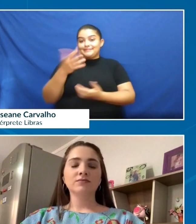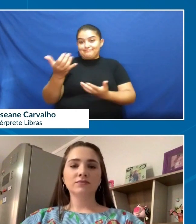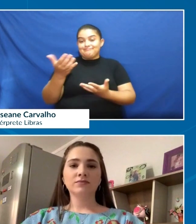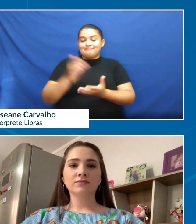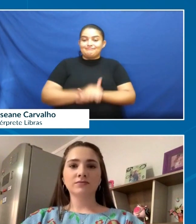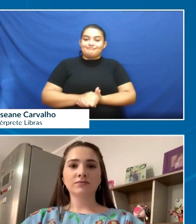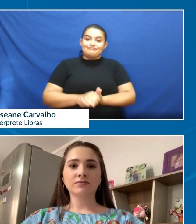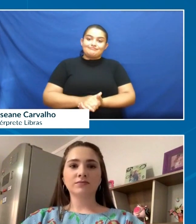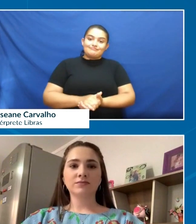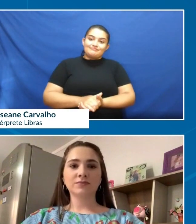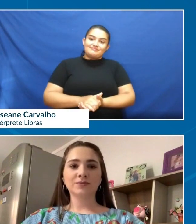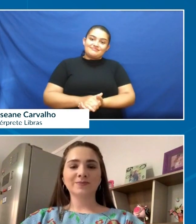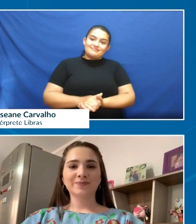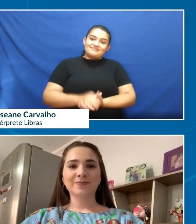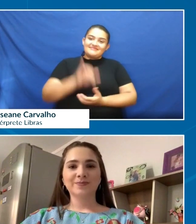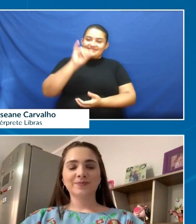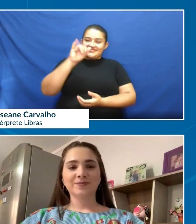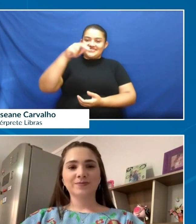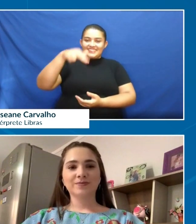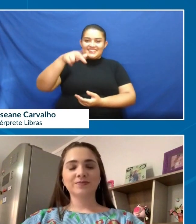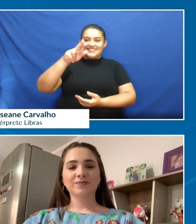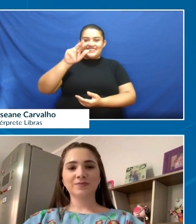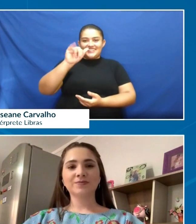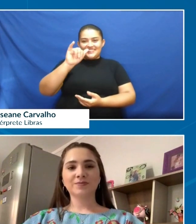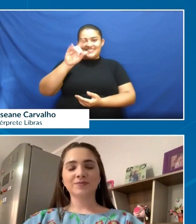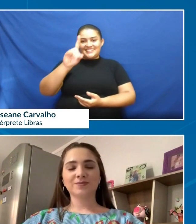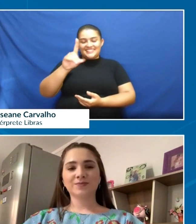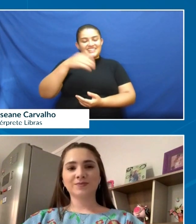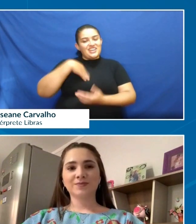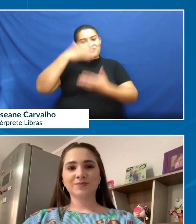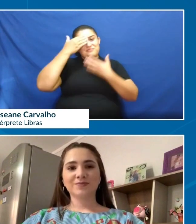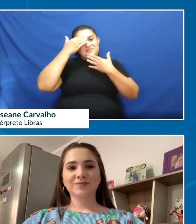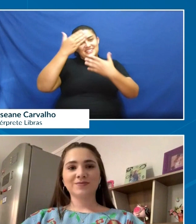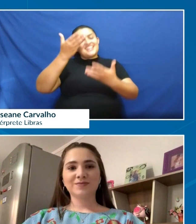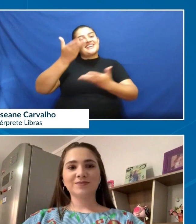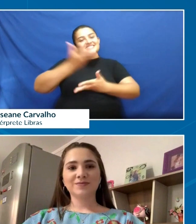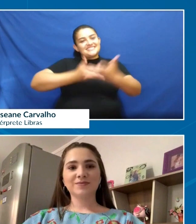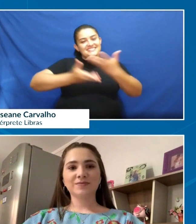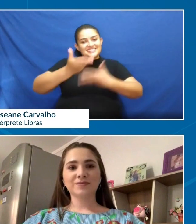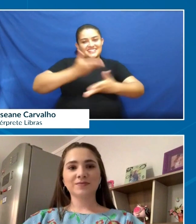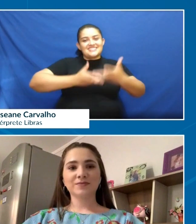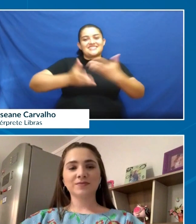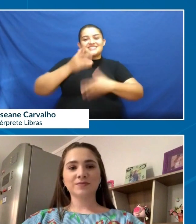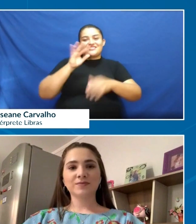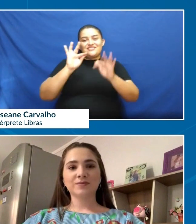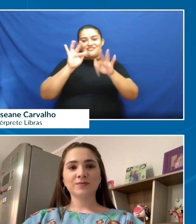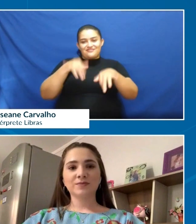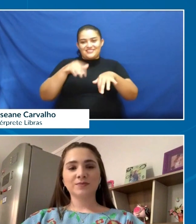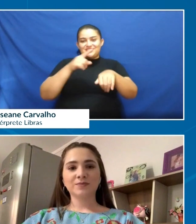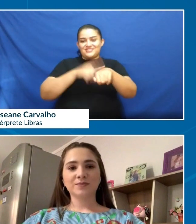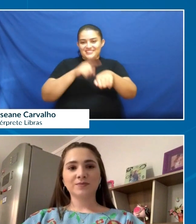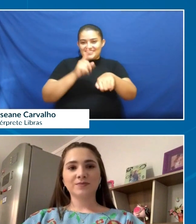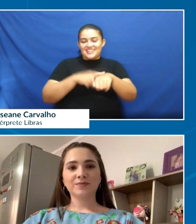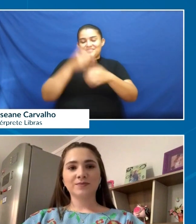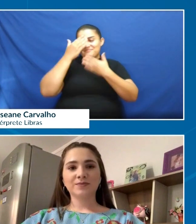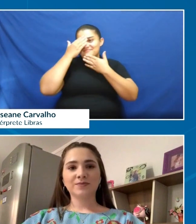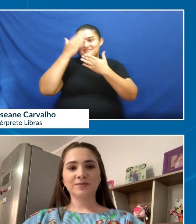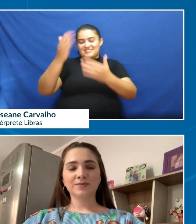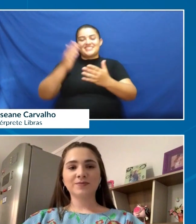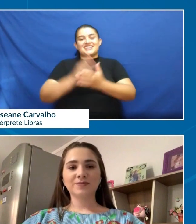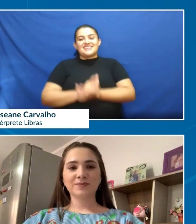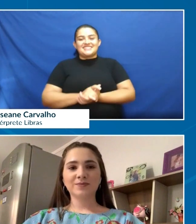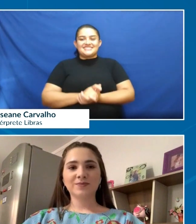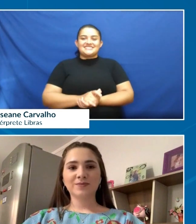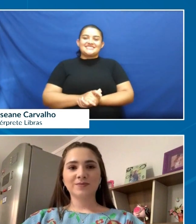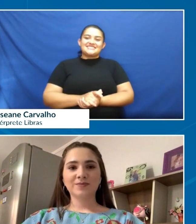Bacana. Ingrid, eu quero agradecer aqui a sua participação. Nosso tempo já está se encerrando. Muito obrigado por falar conosco aqui no